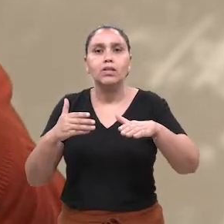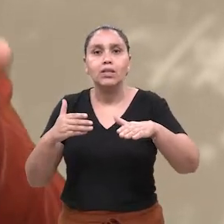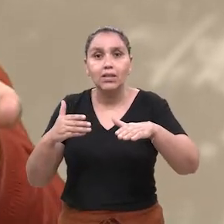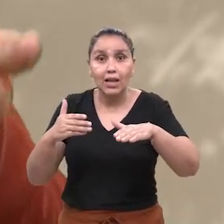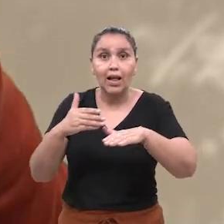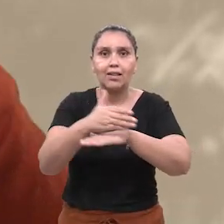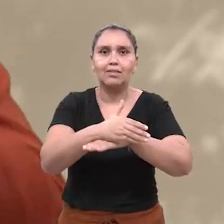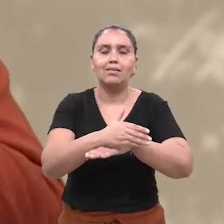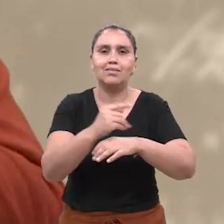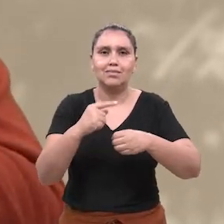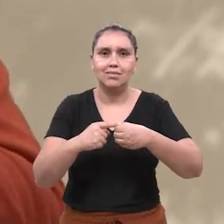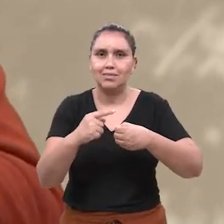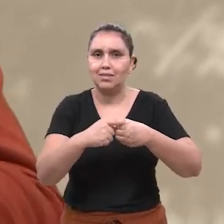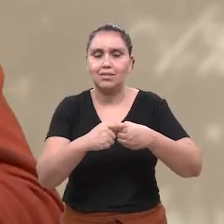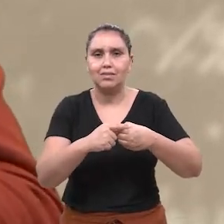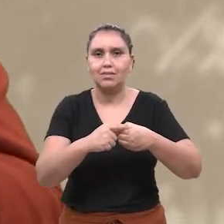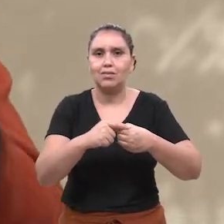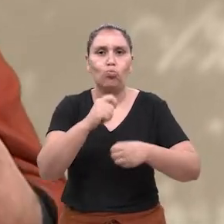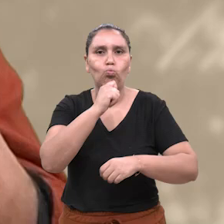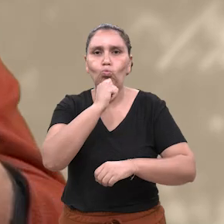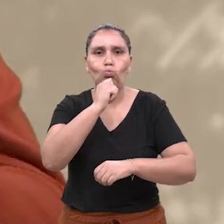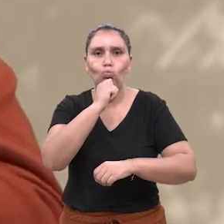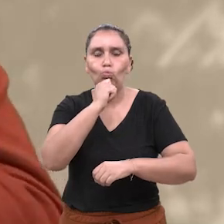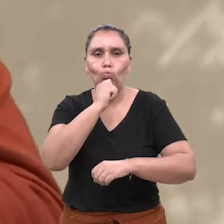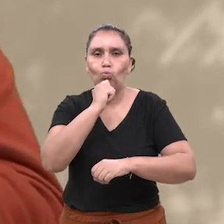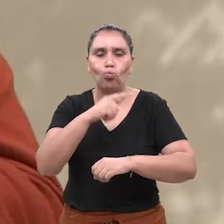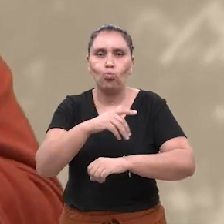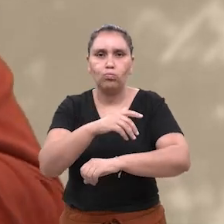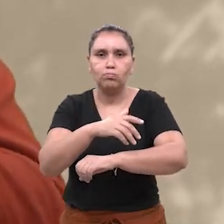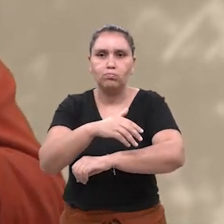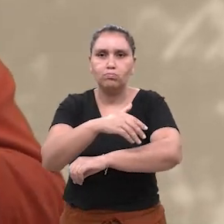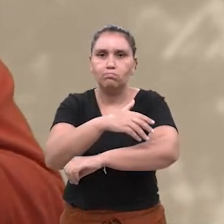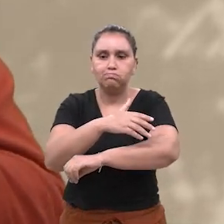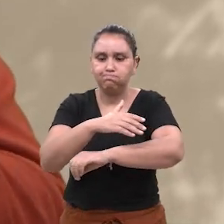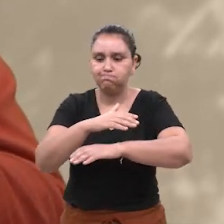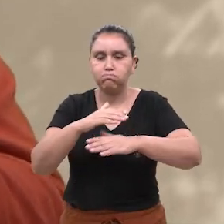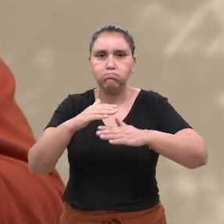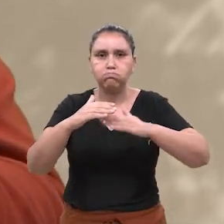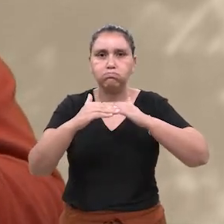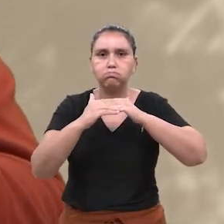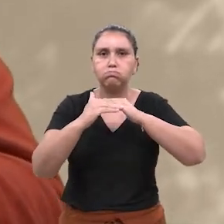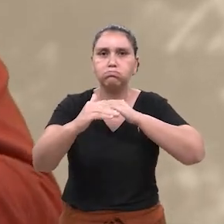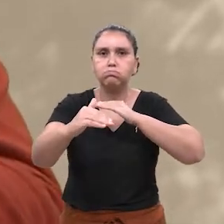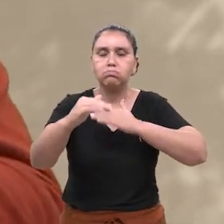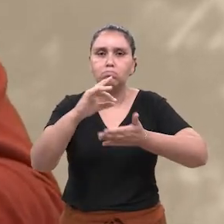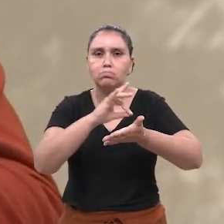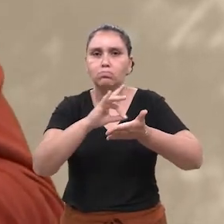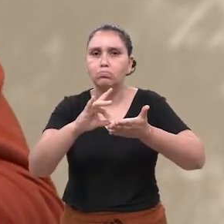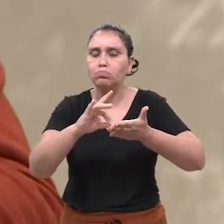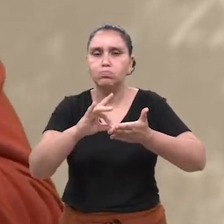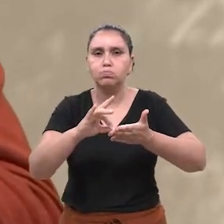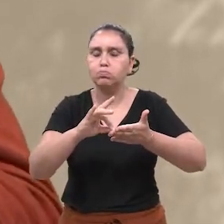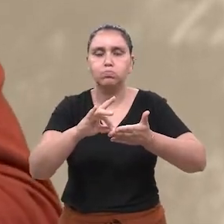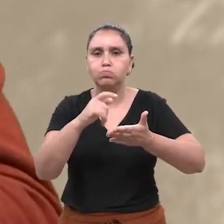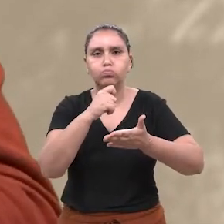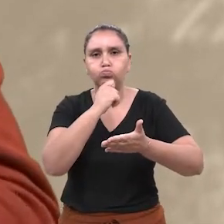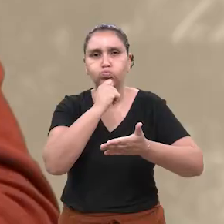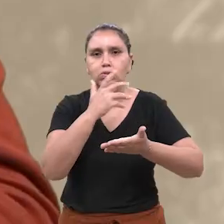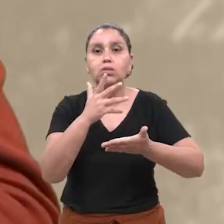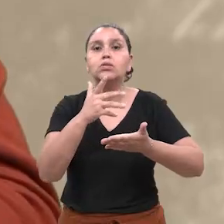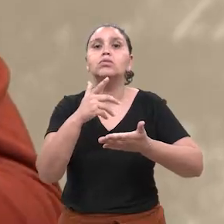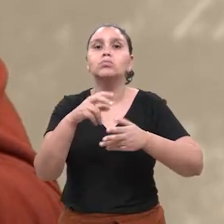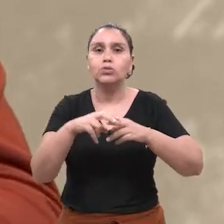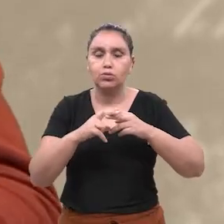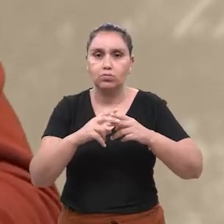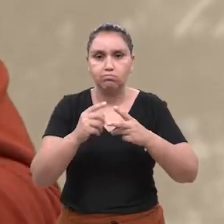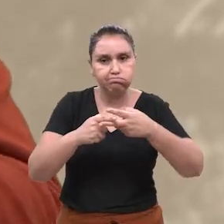escolhia as entradas das cidades que não tinham pavimentação. Então, isso também no ano de 2020 a